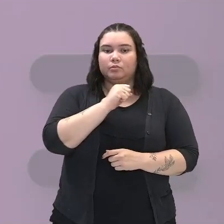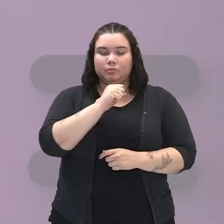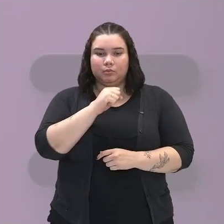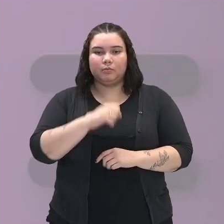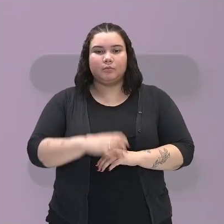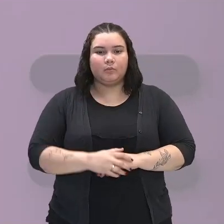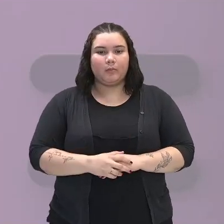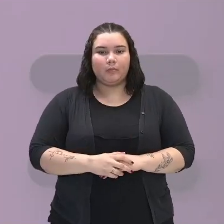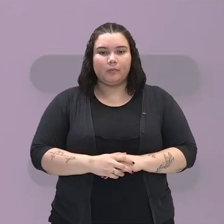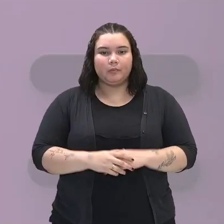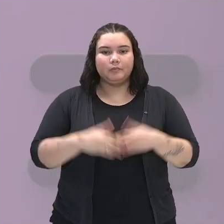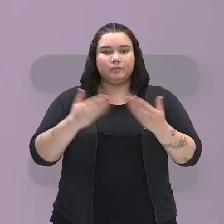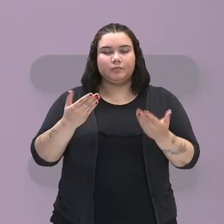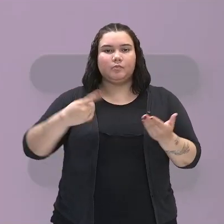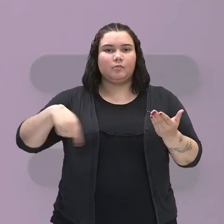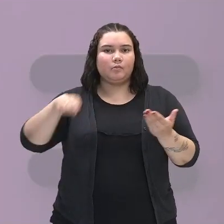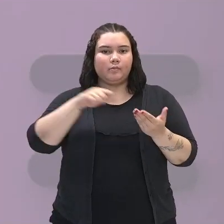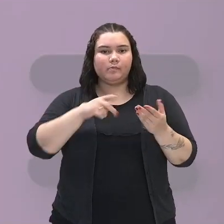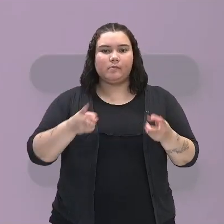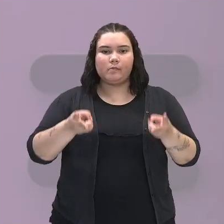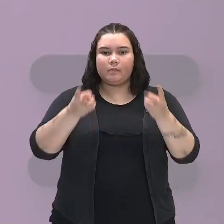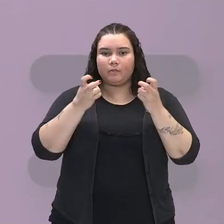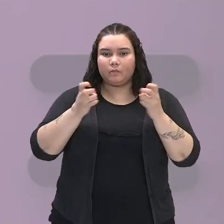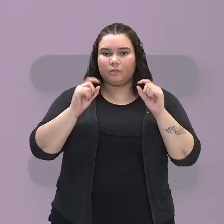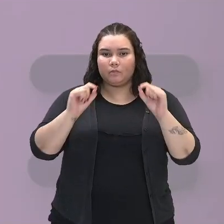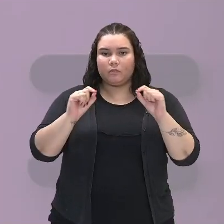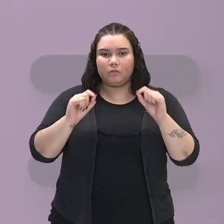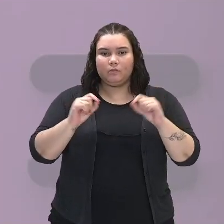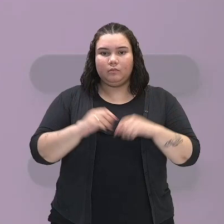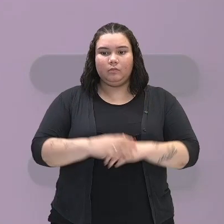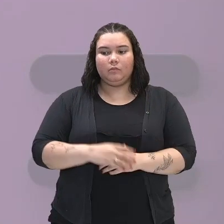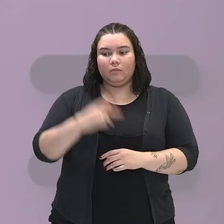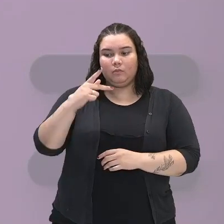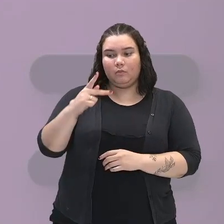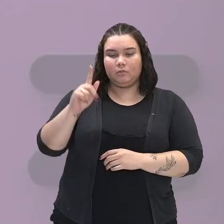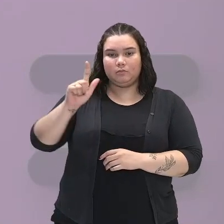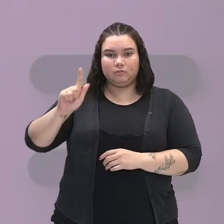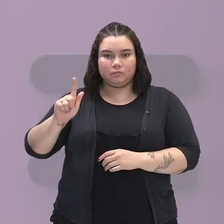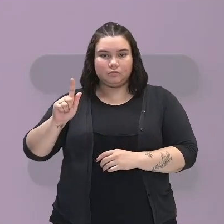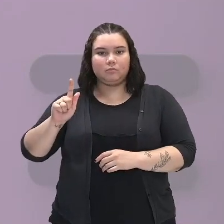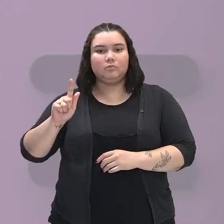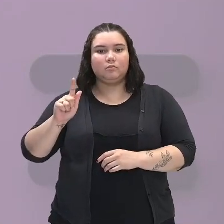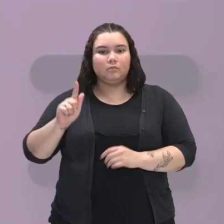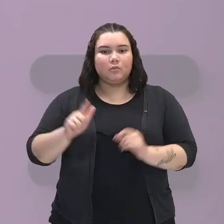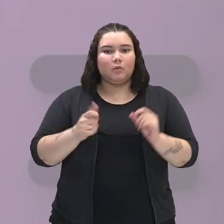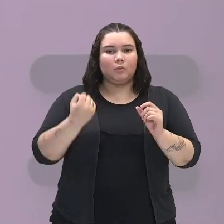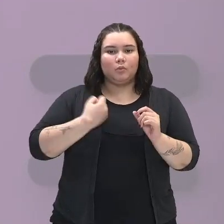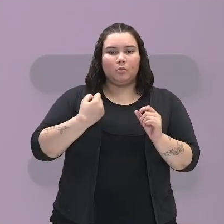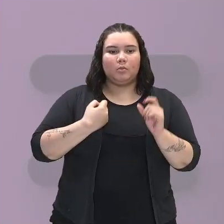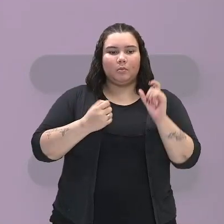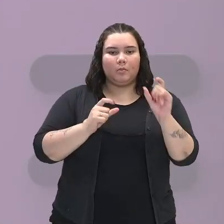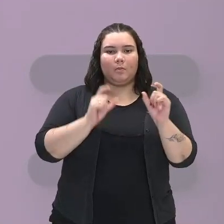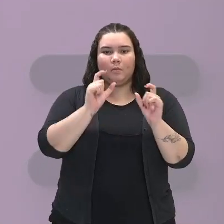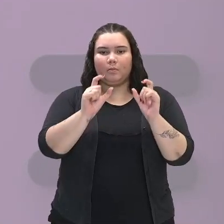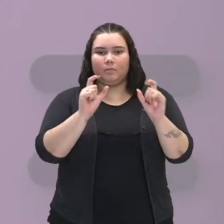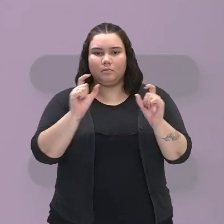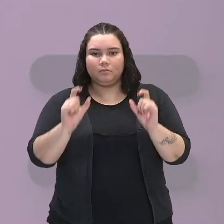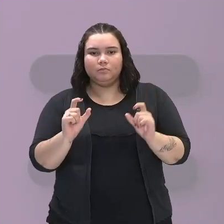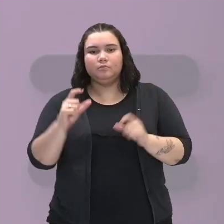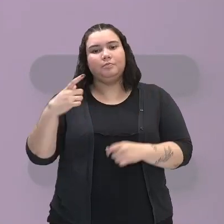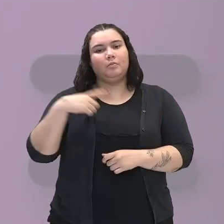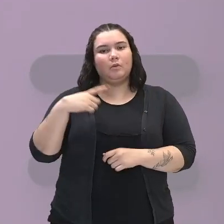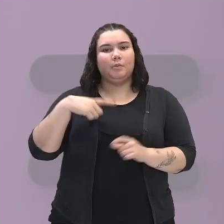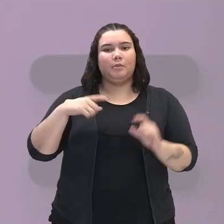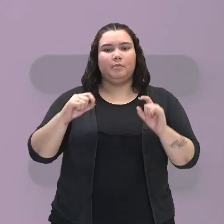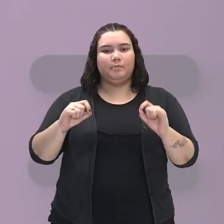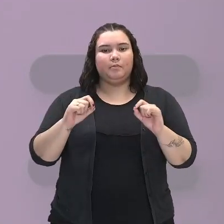exponencial. Vocês vão observar que na progressão geométrica, né, os termos eles vão dobrando, justamente porque